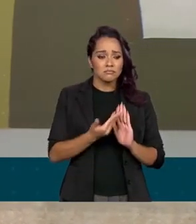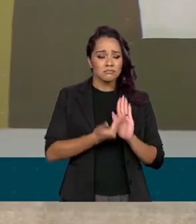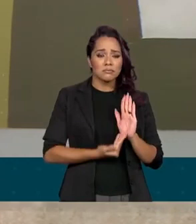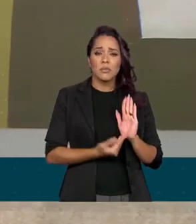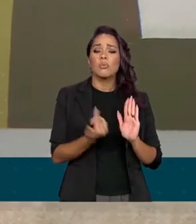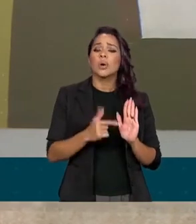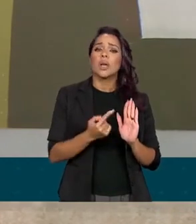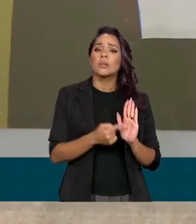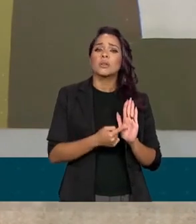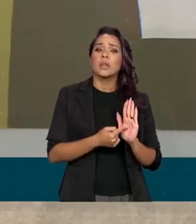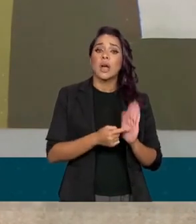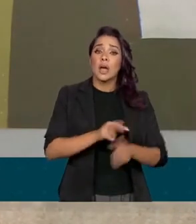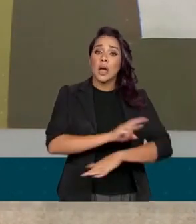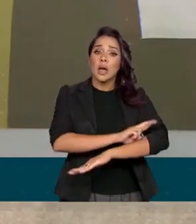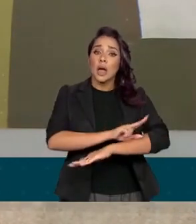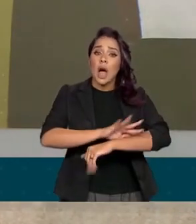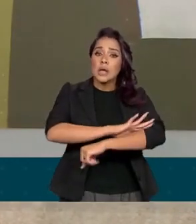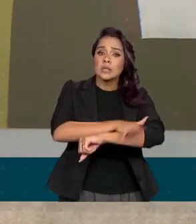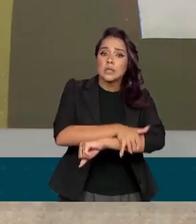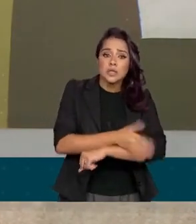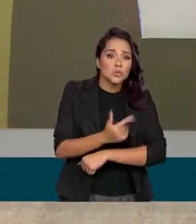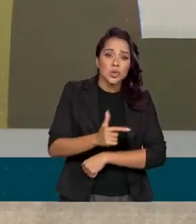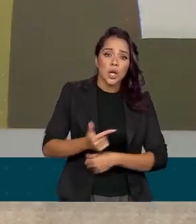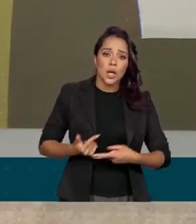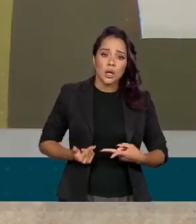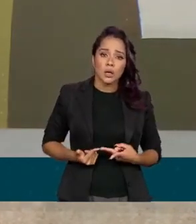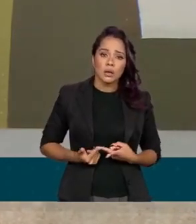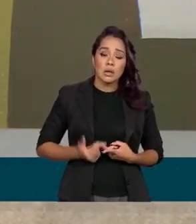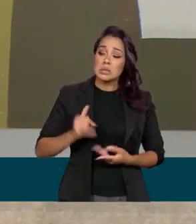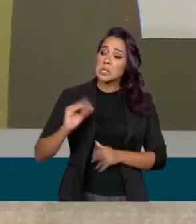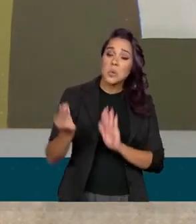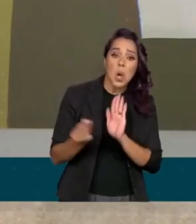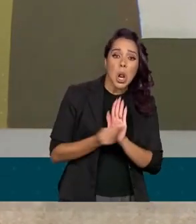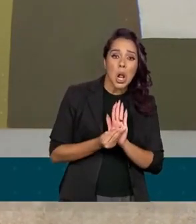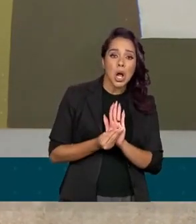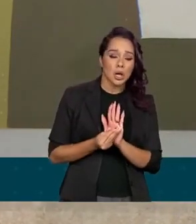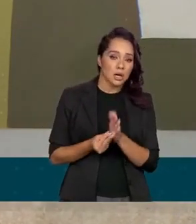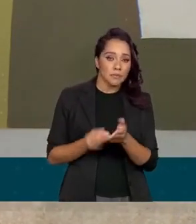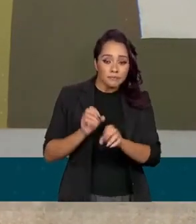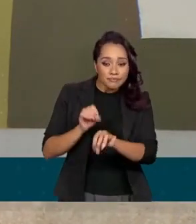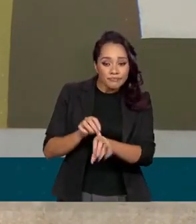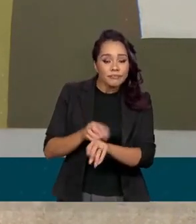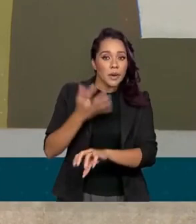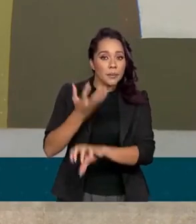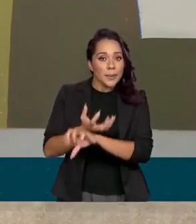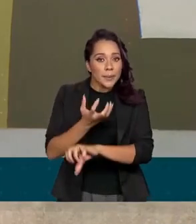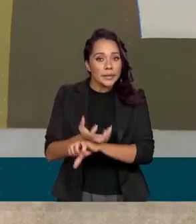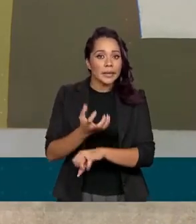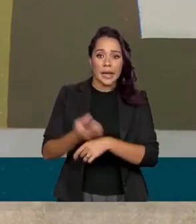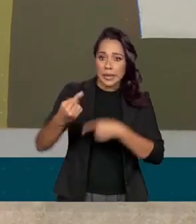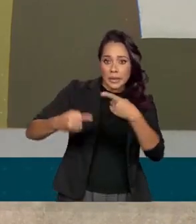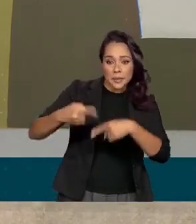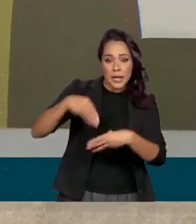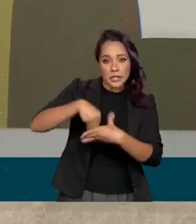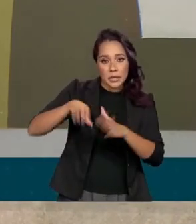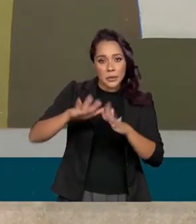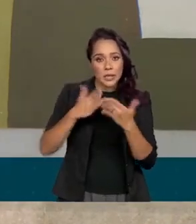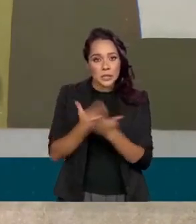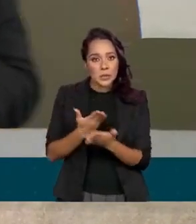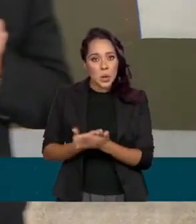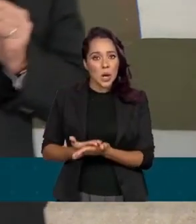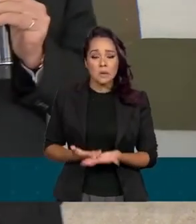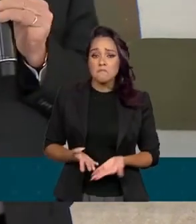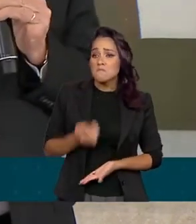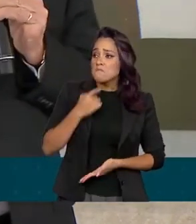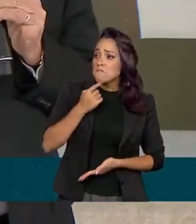Como não está a questão do racismo? E se a gente não colocar isso para ser matéria de debate nas escolas, a